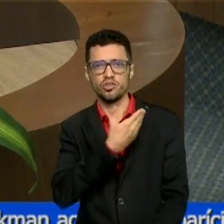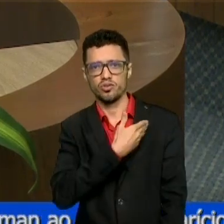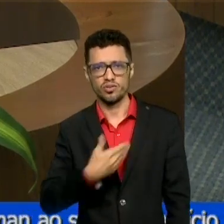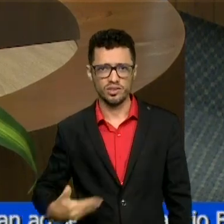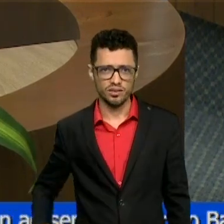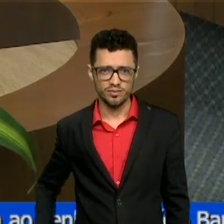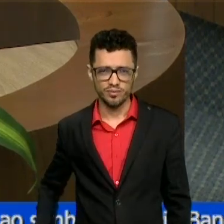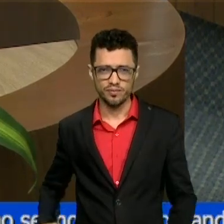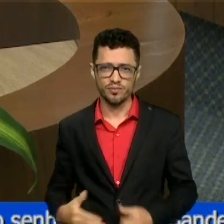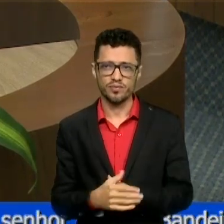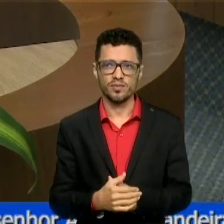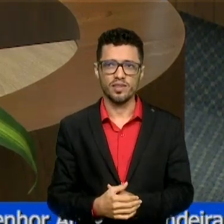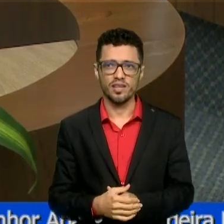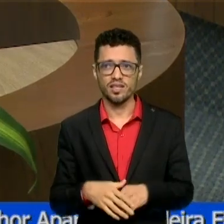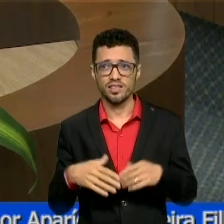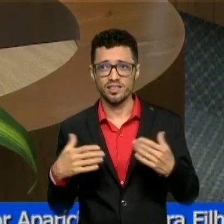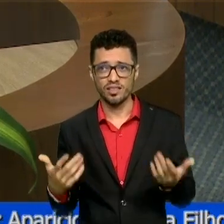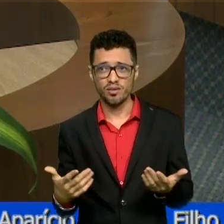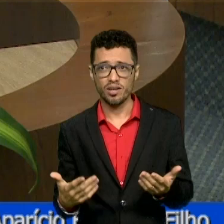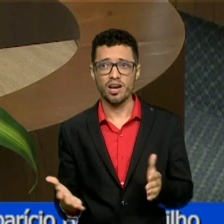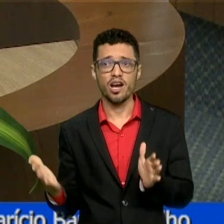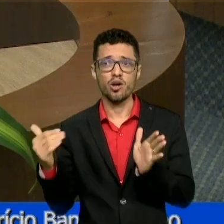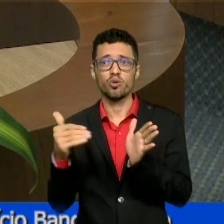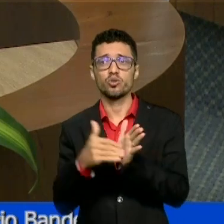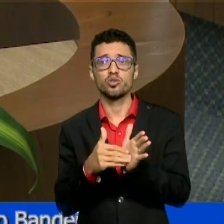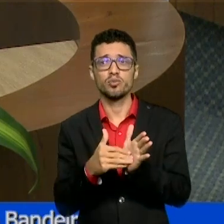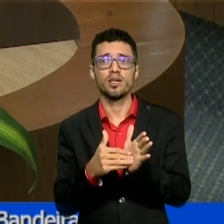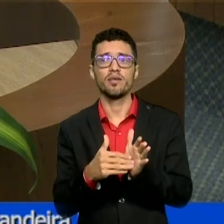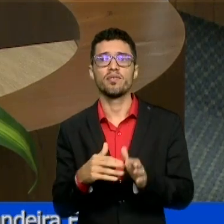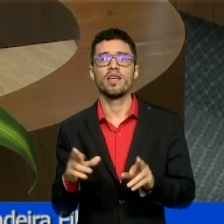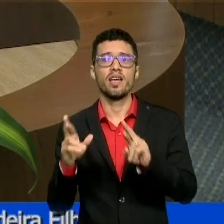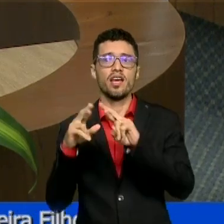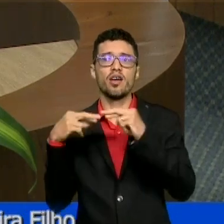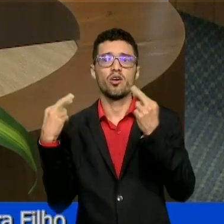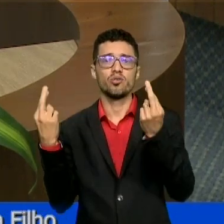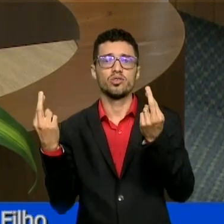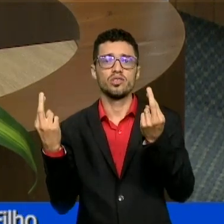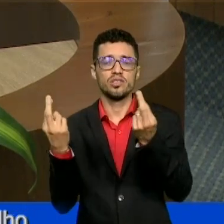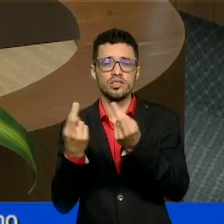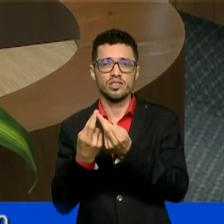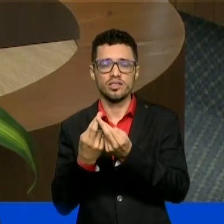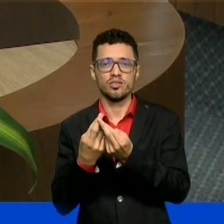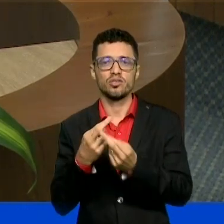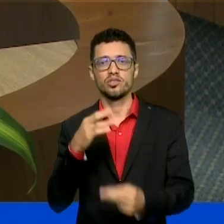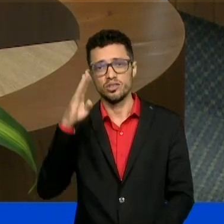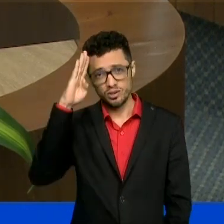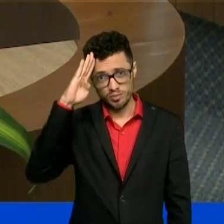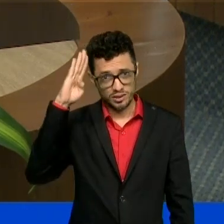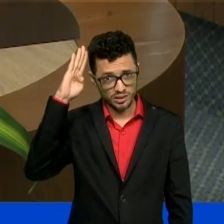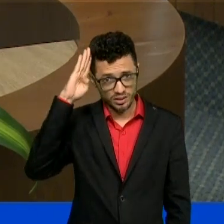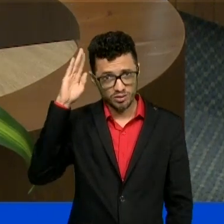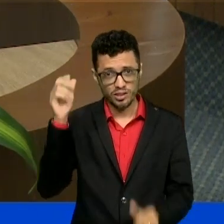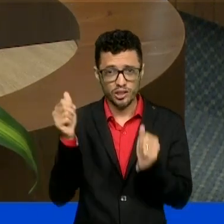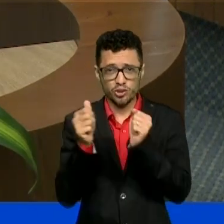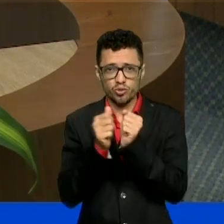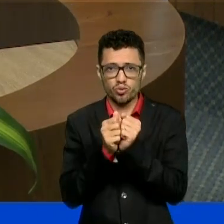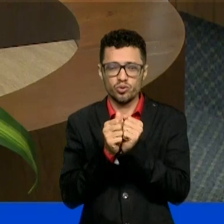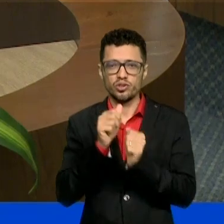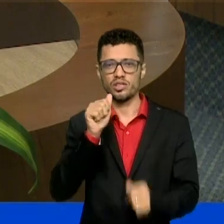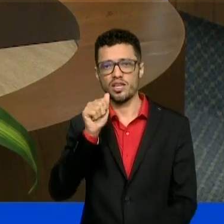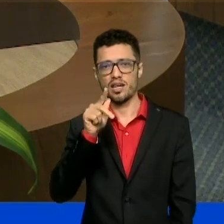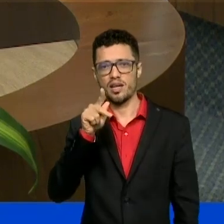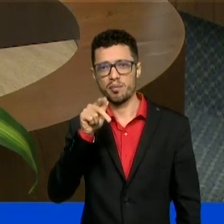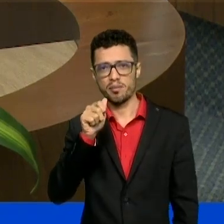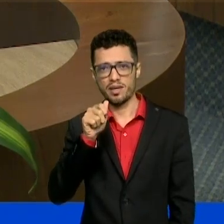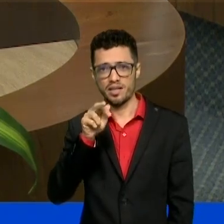Aparício. A última reunião do Brandão, do governador Brandão, é com a Paris. Aí o pobre chega lá 8 horas, sai